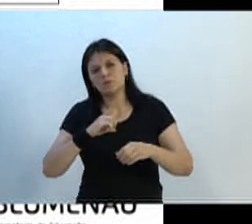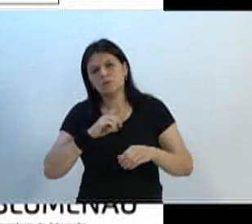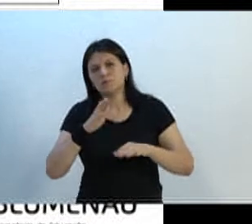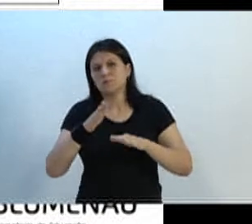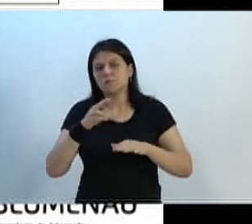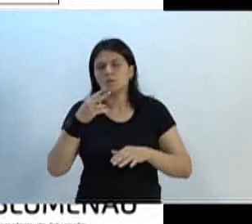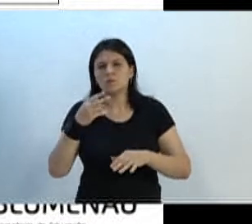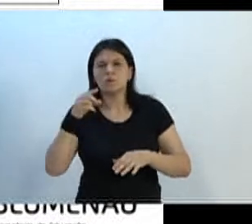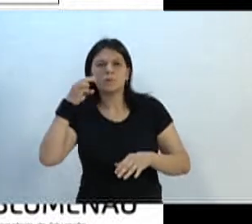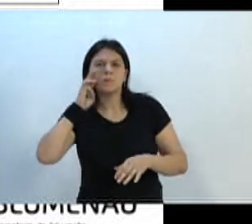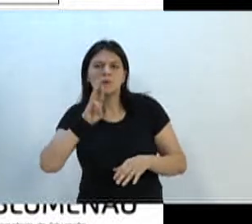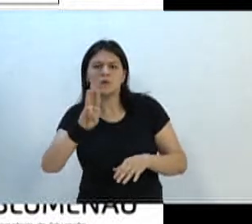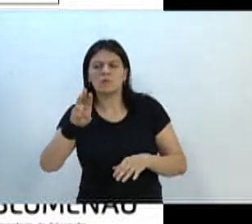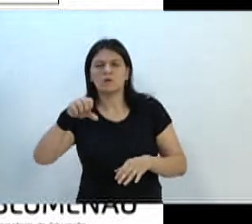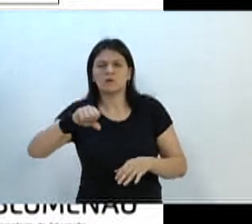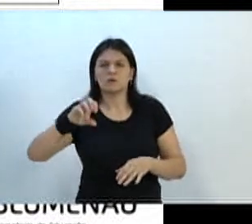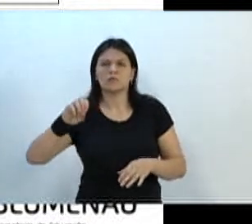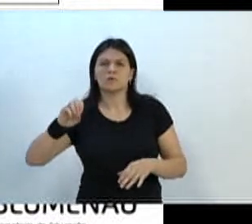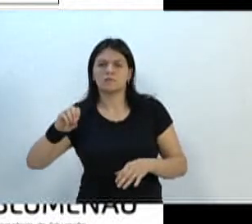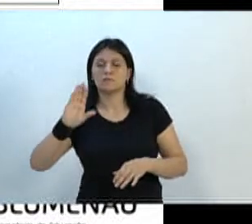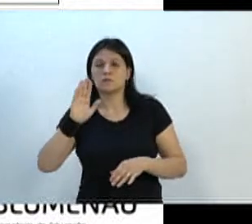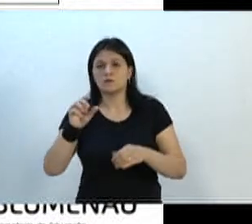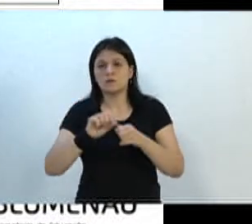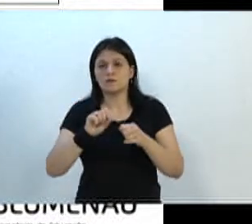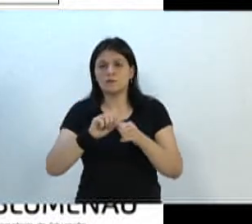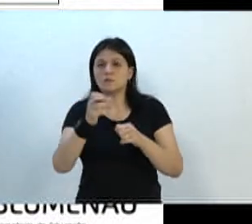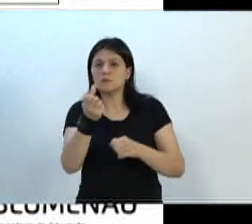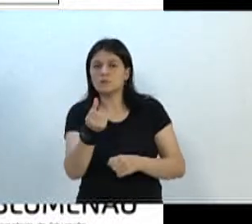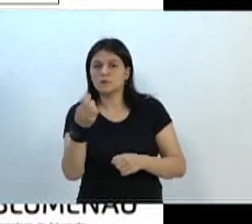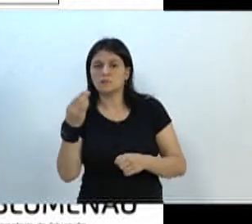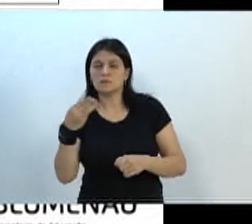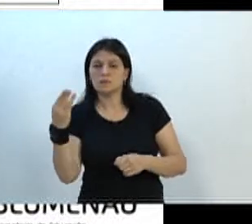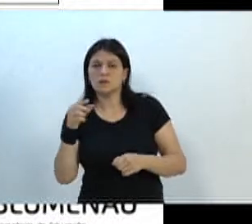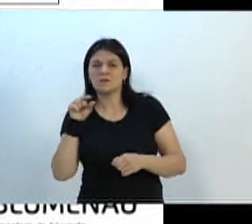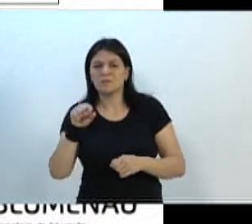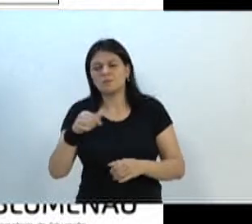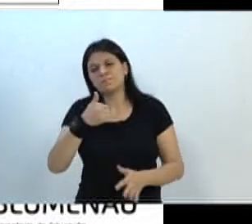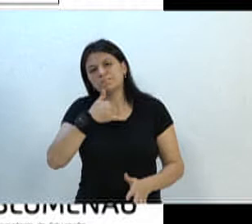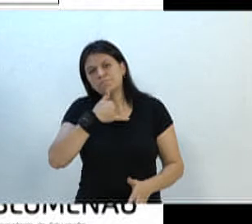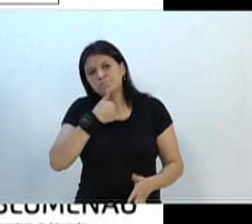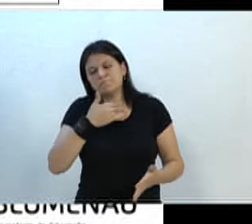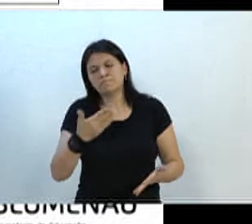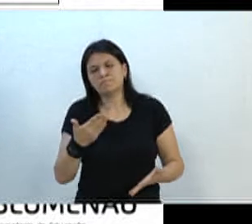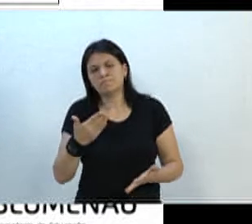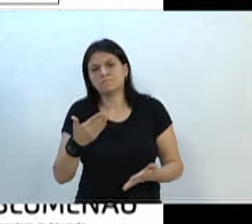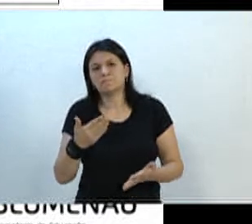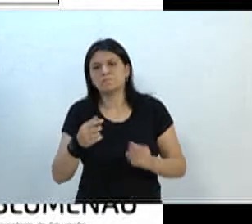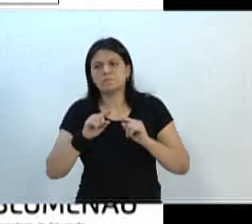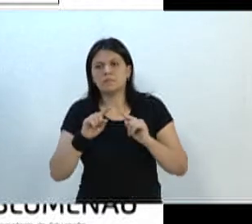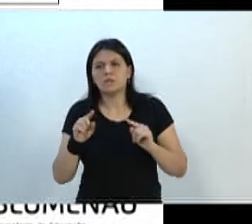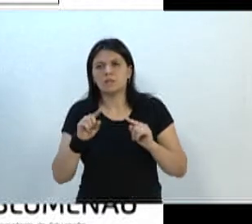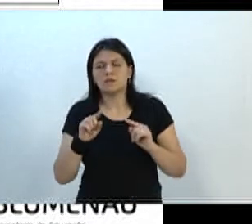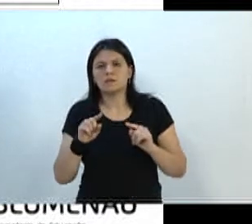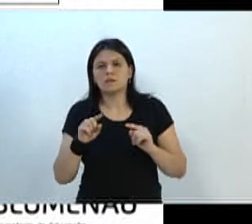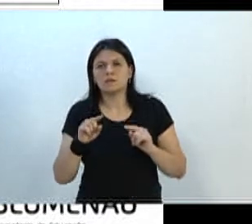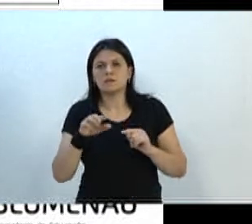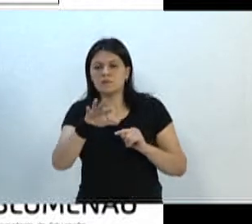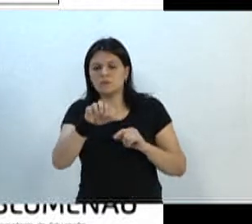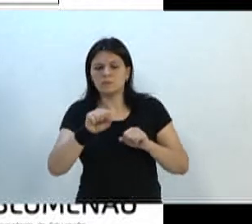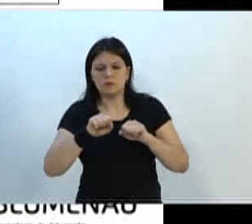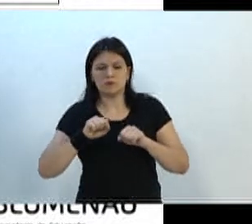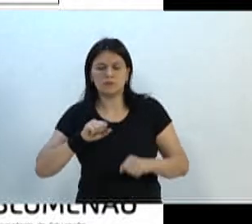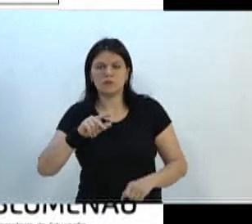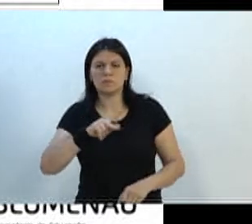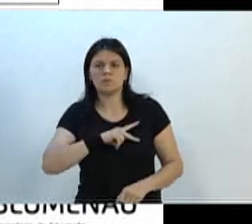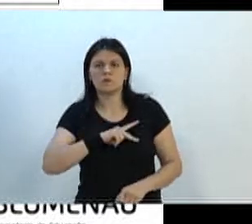e já executamos esse ano 633 mil infelizmente esse esse chamada pública Ela atrasou muito